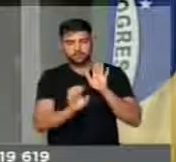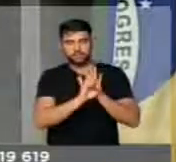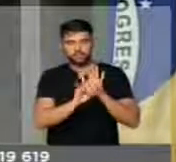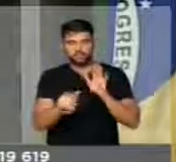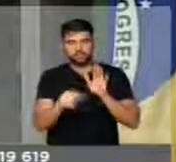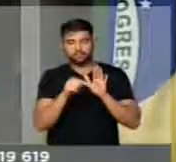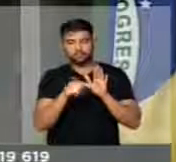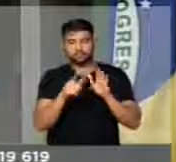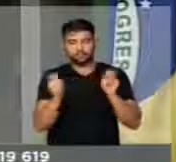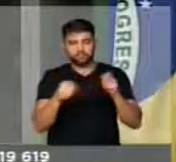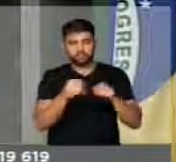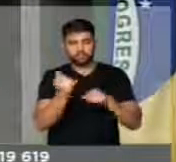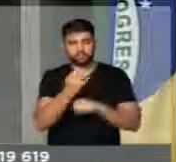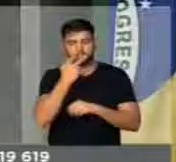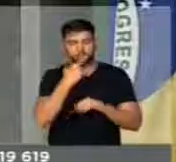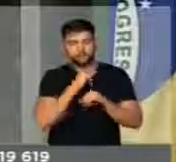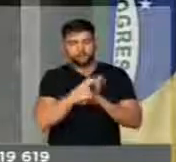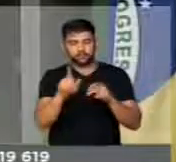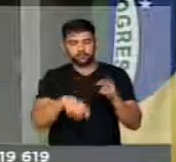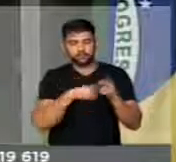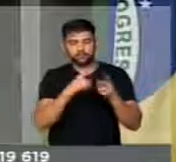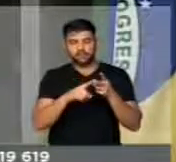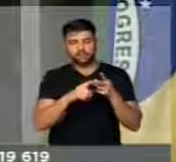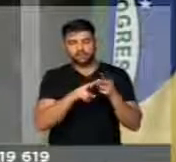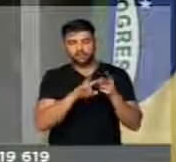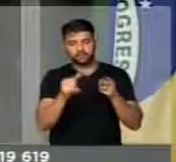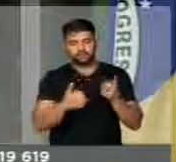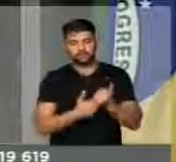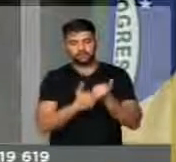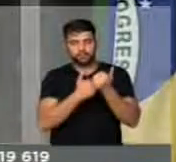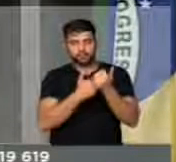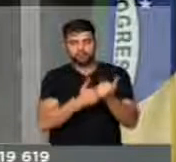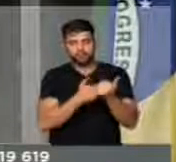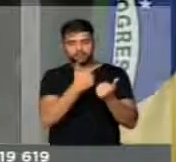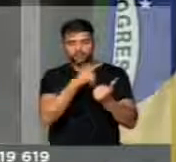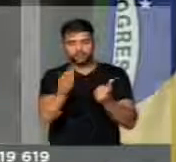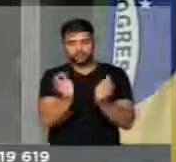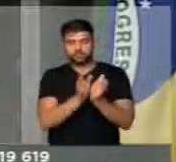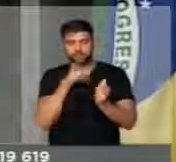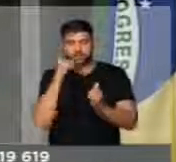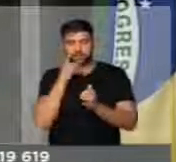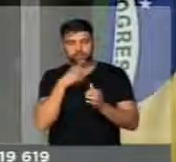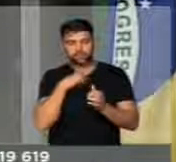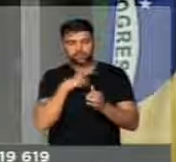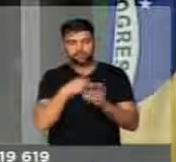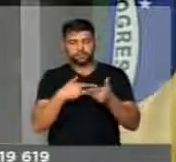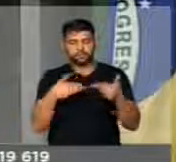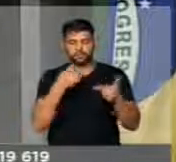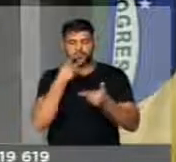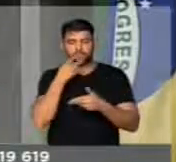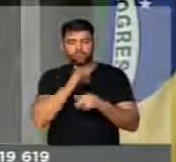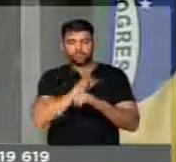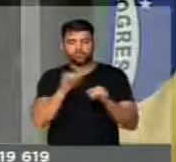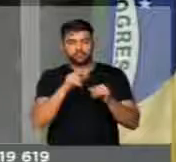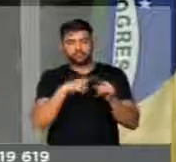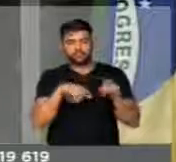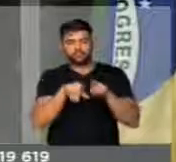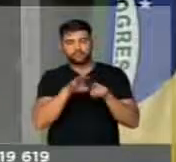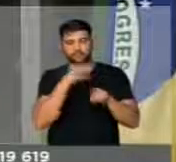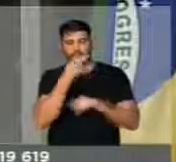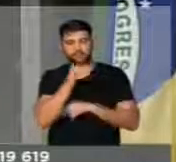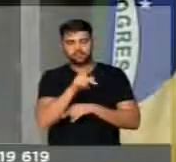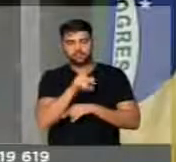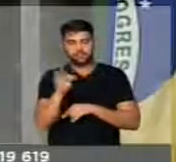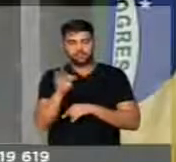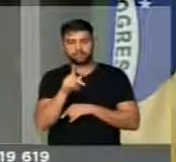estatutos. Importante dizer também, e aí vem a contribuição de outros partidos, dentre os quais eu destaco também a posição